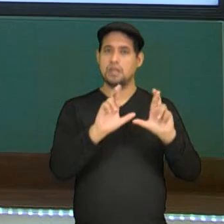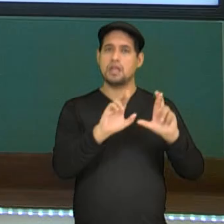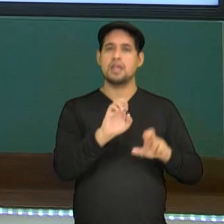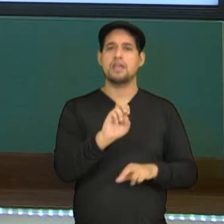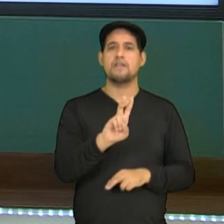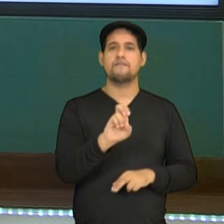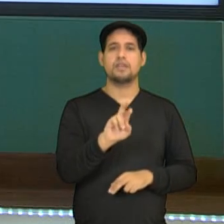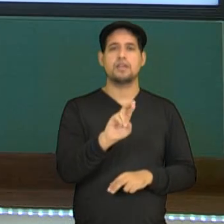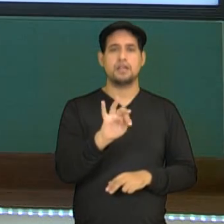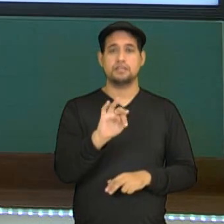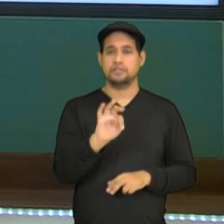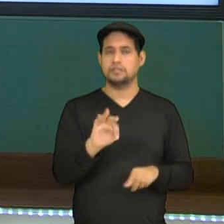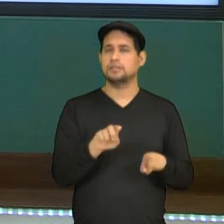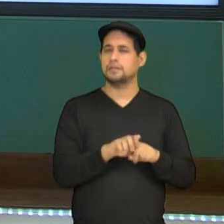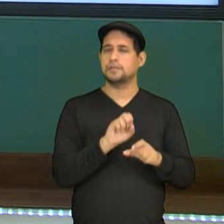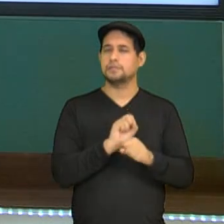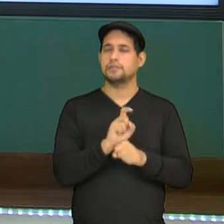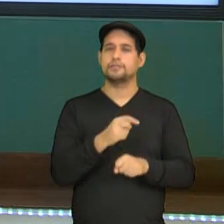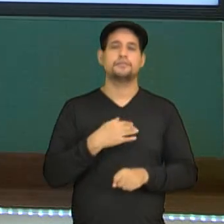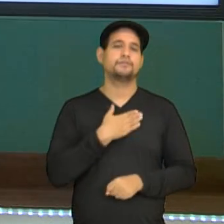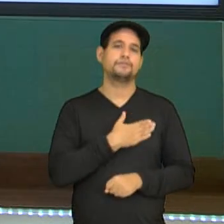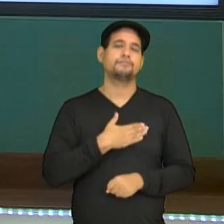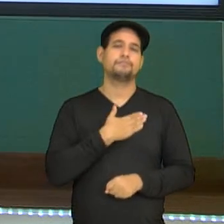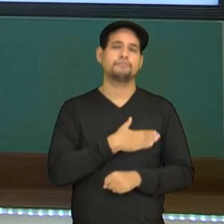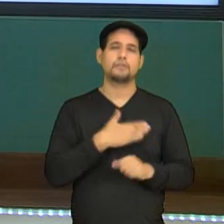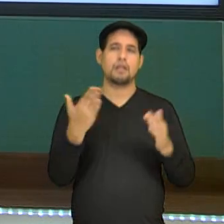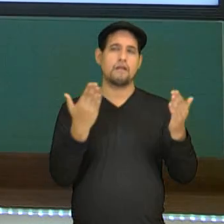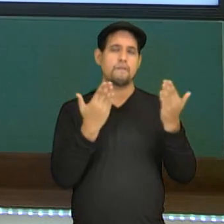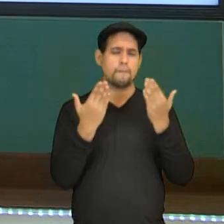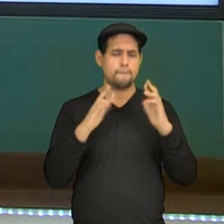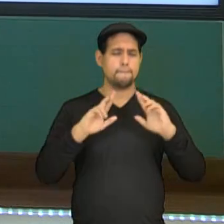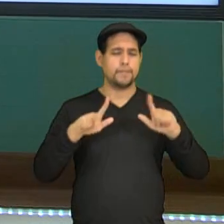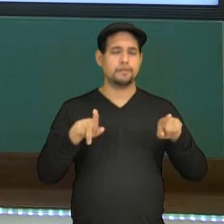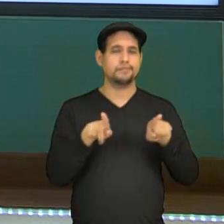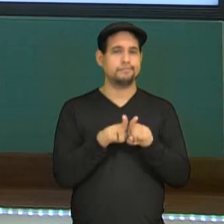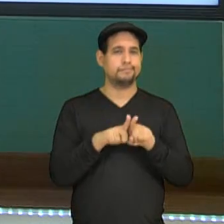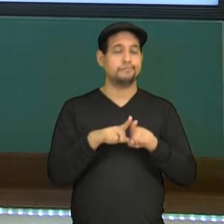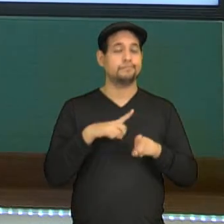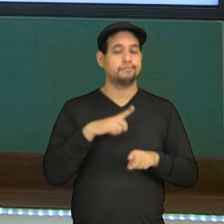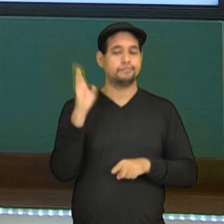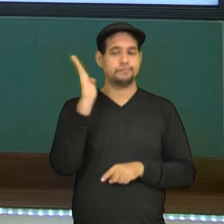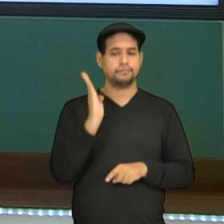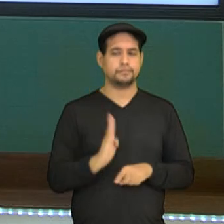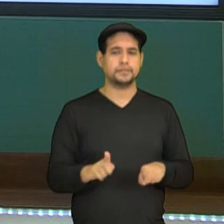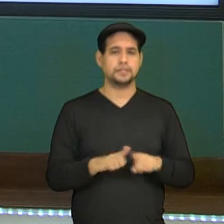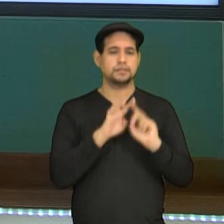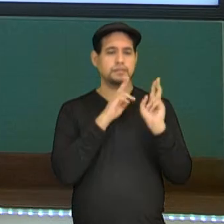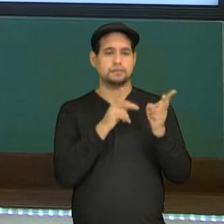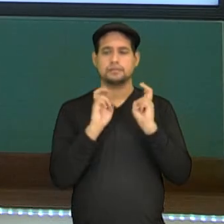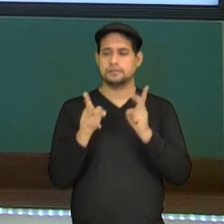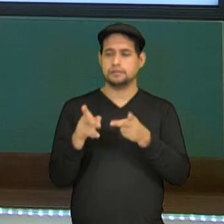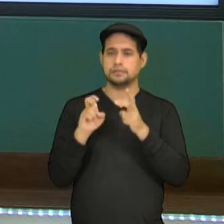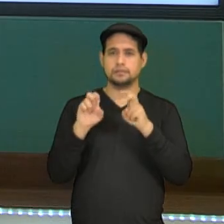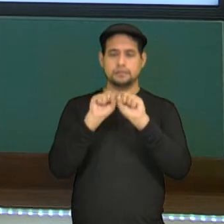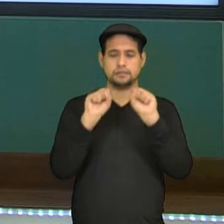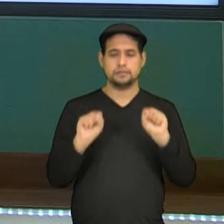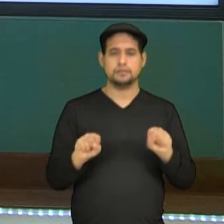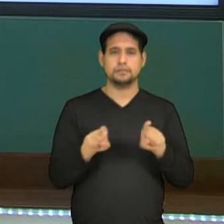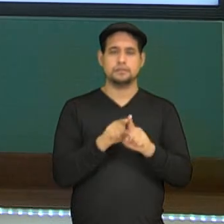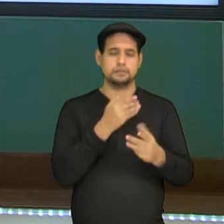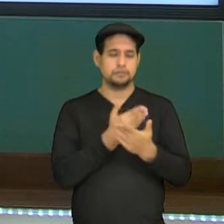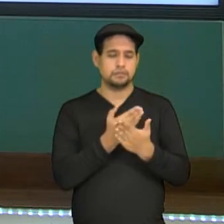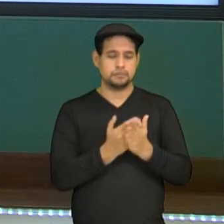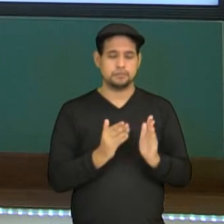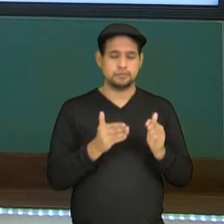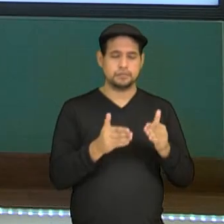Cordilheira do Himalaia. Espero então que vocês tenham assimilado as diferenças de relevo brasileiro, identificado a sistematização dos